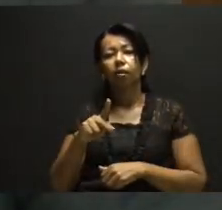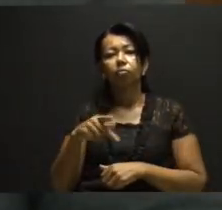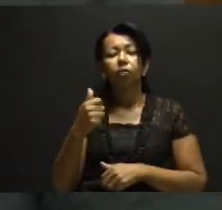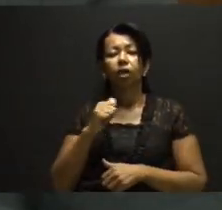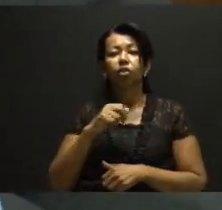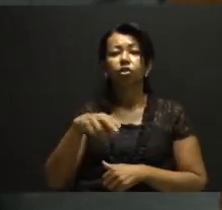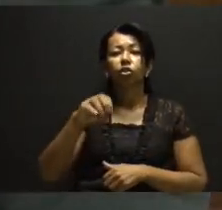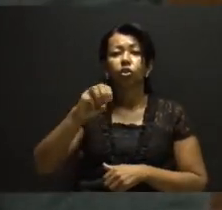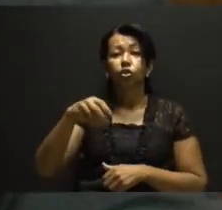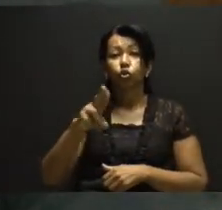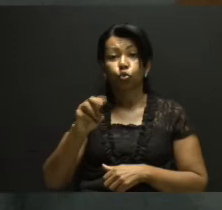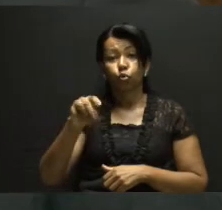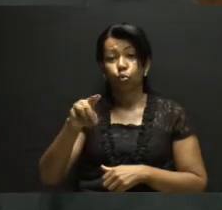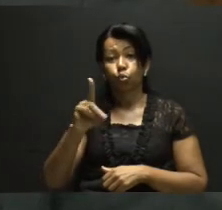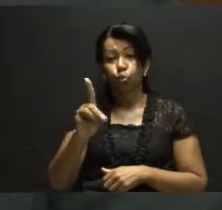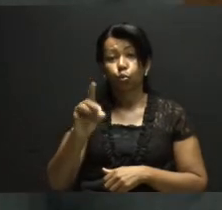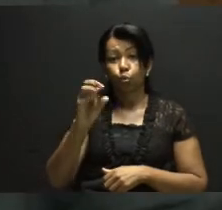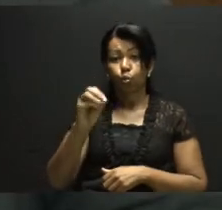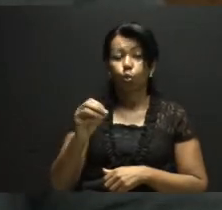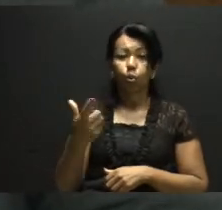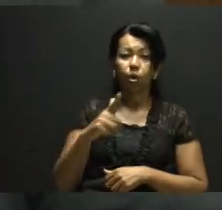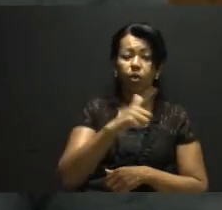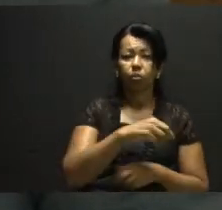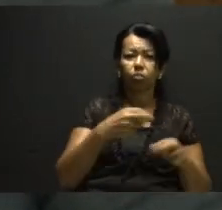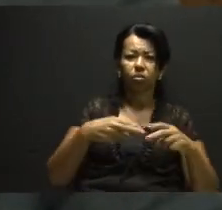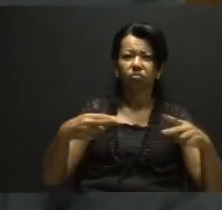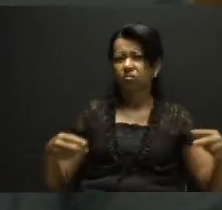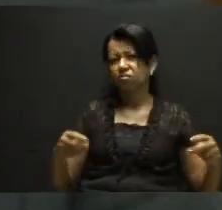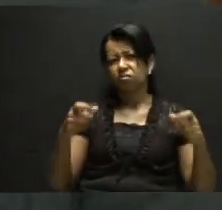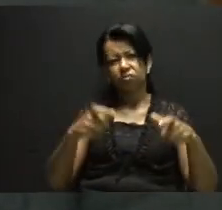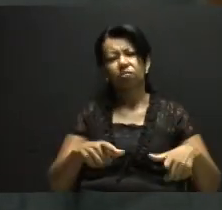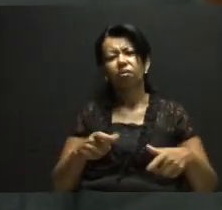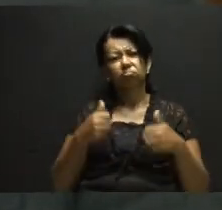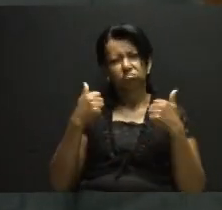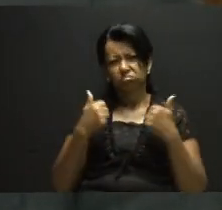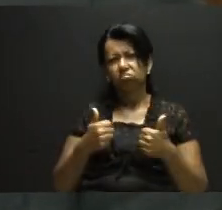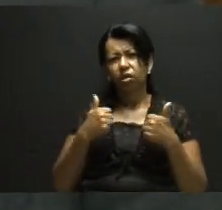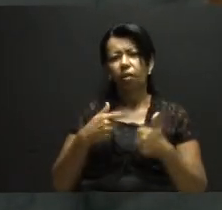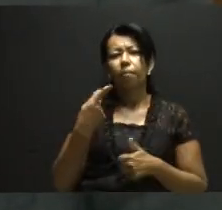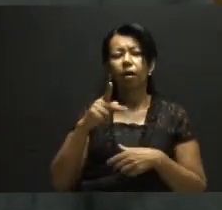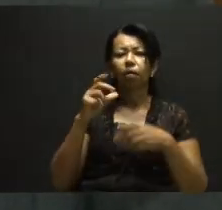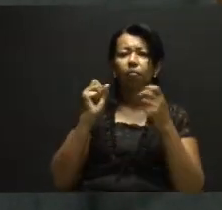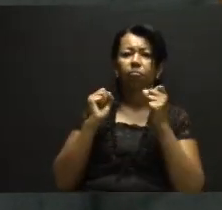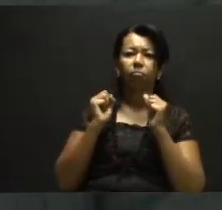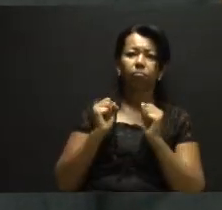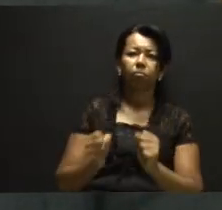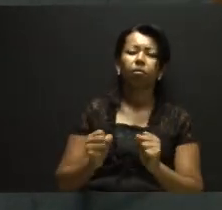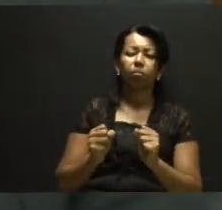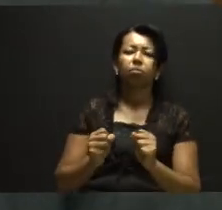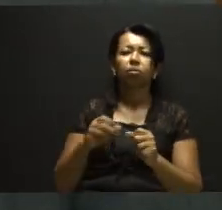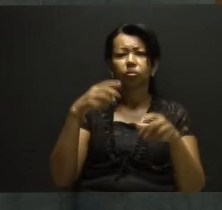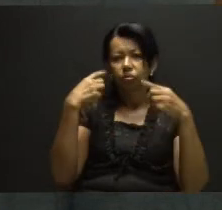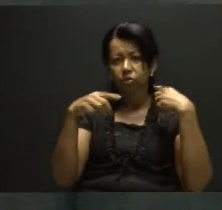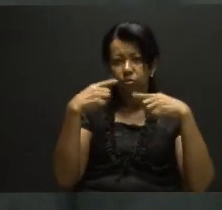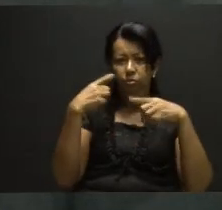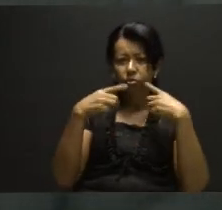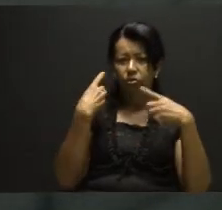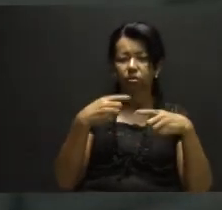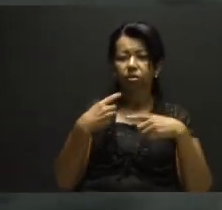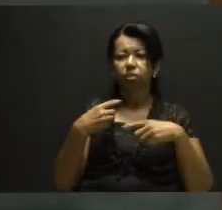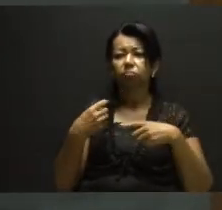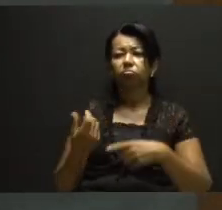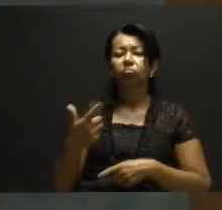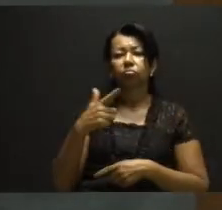ou capoeira tem um espaço maravilhoso pra que eles possam é discutir as ações